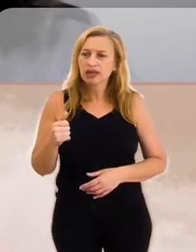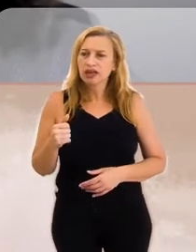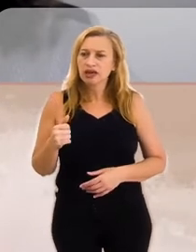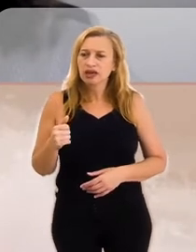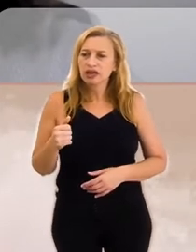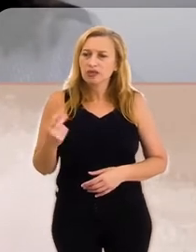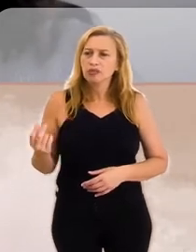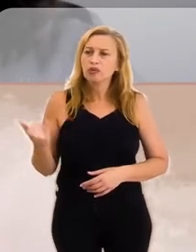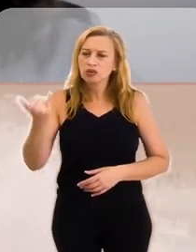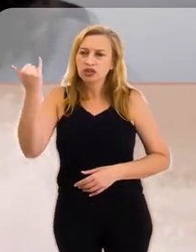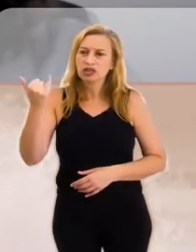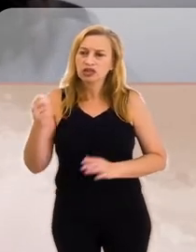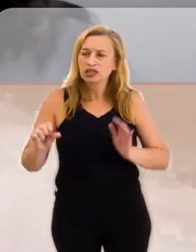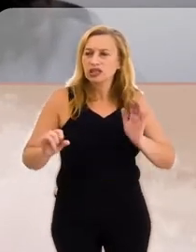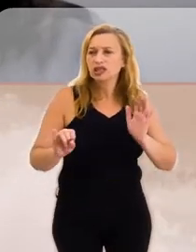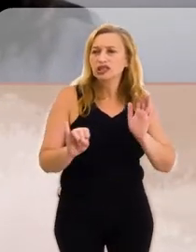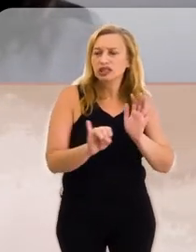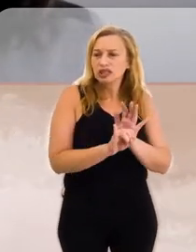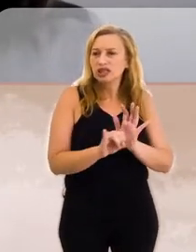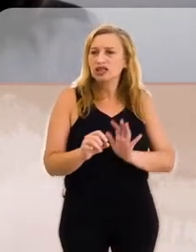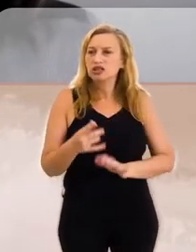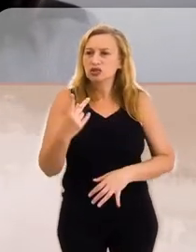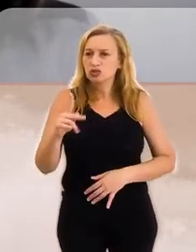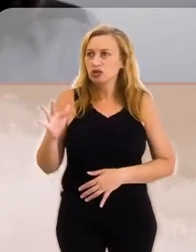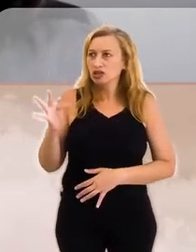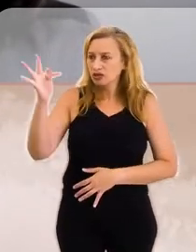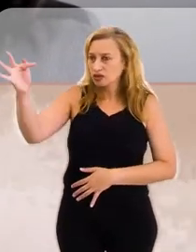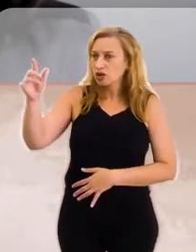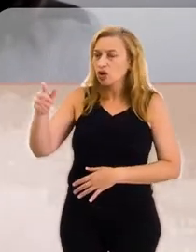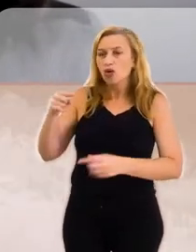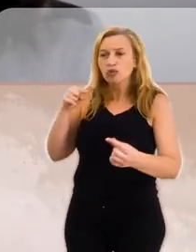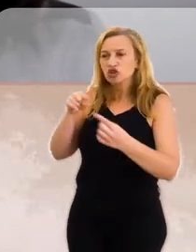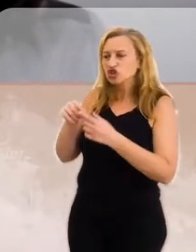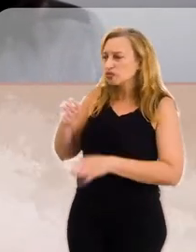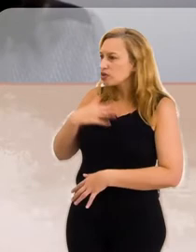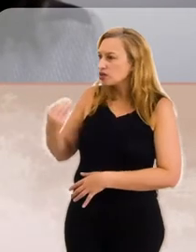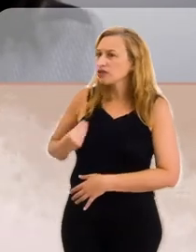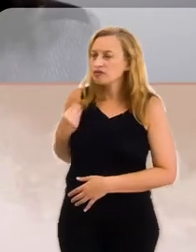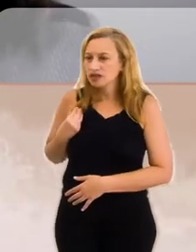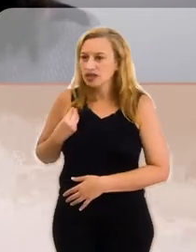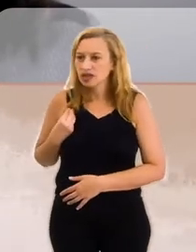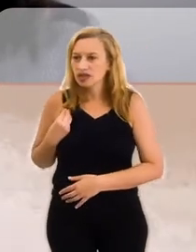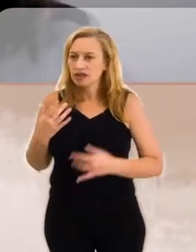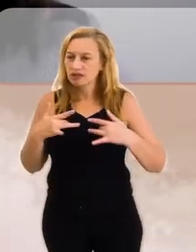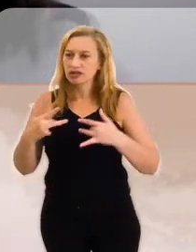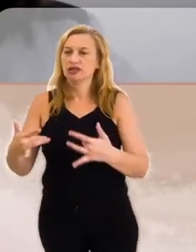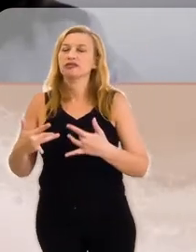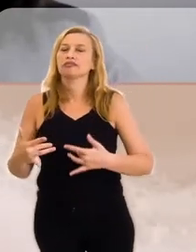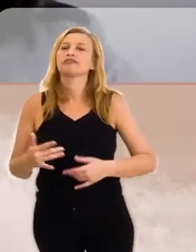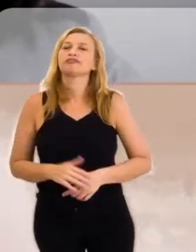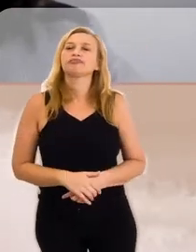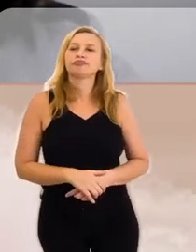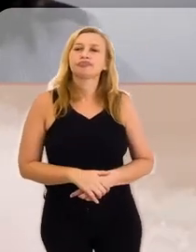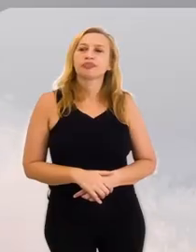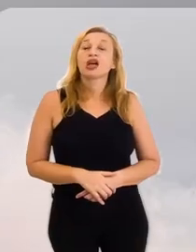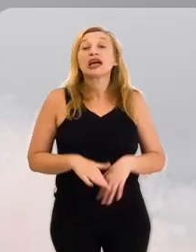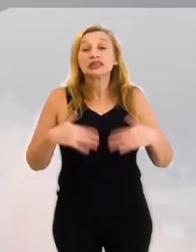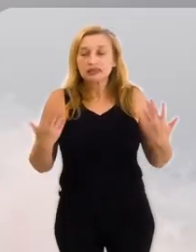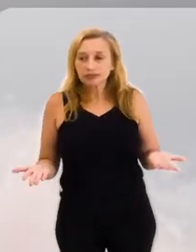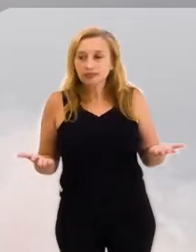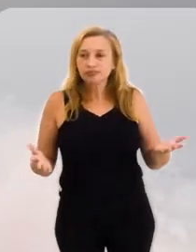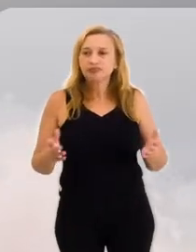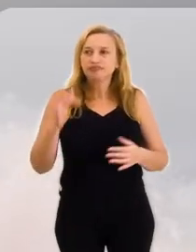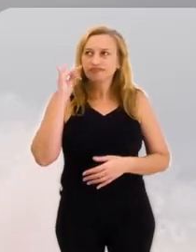é você minha identidade é que ela que tá mais Horizonte eu sou uma pessoa com os objetivos de vida é Fraternidade presente